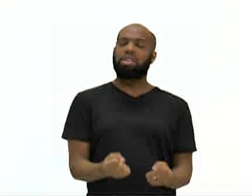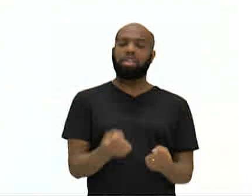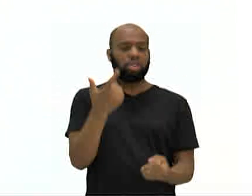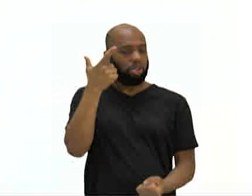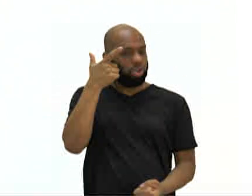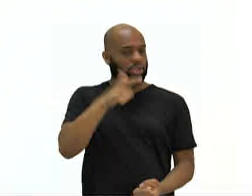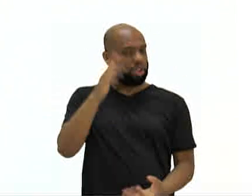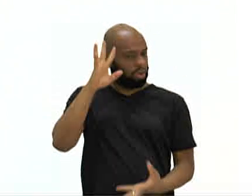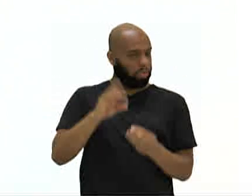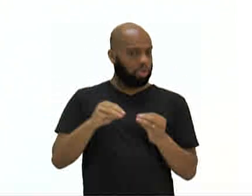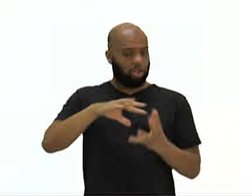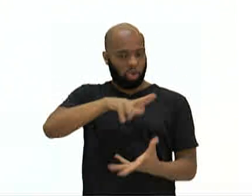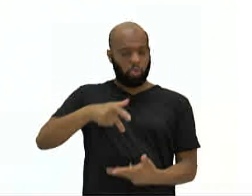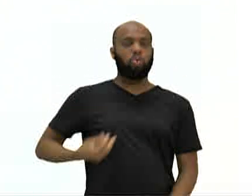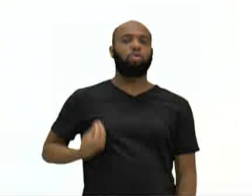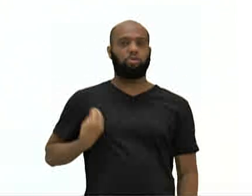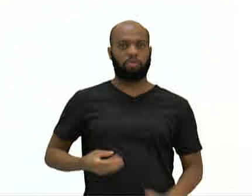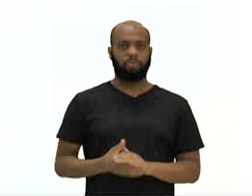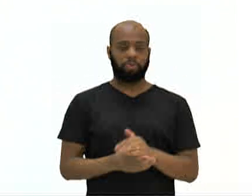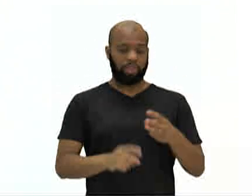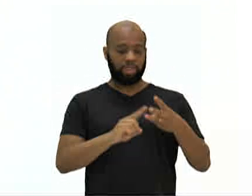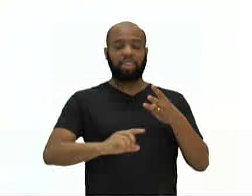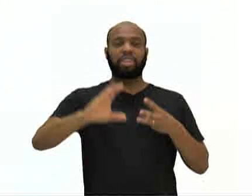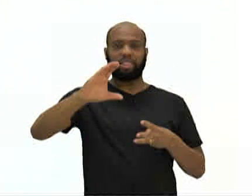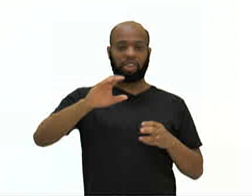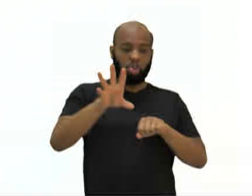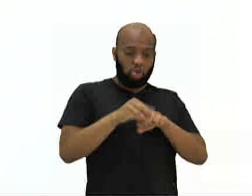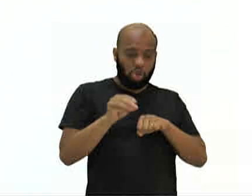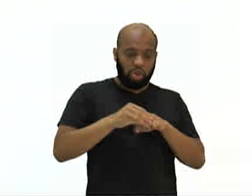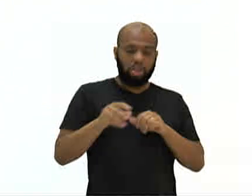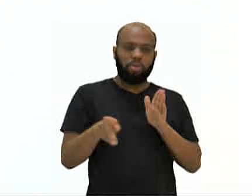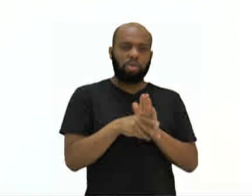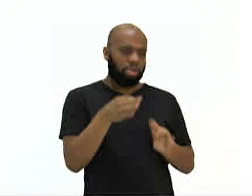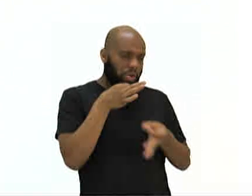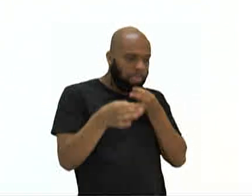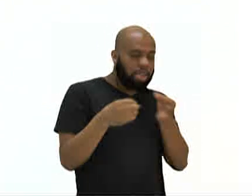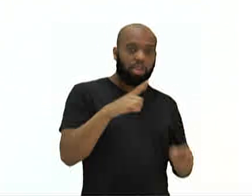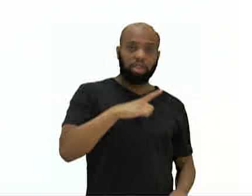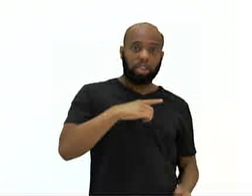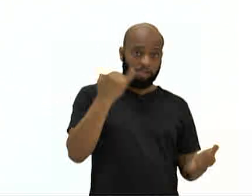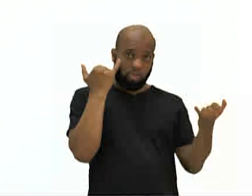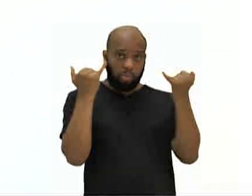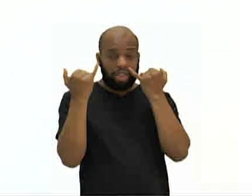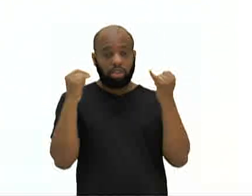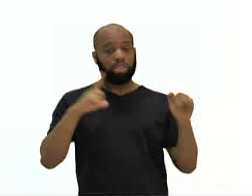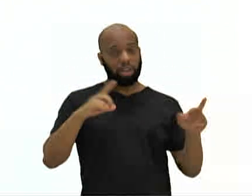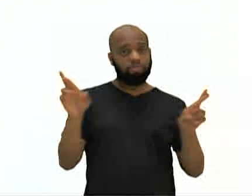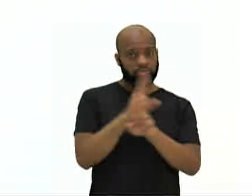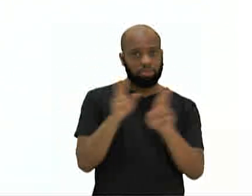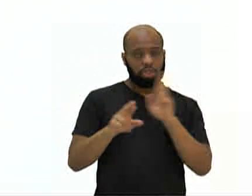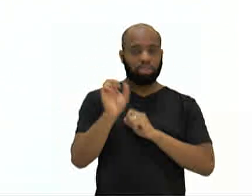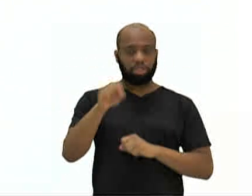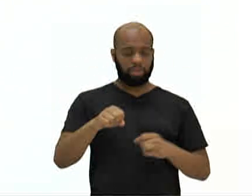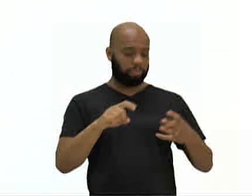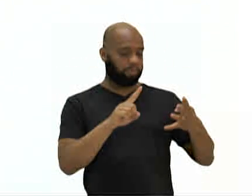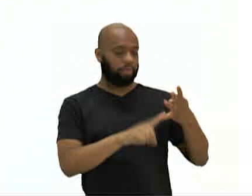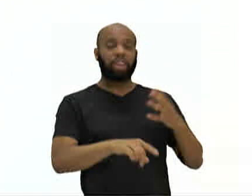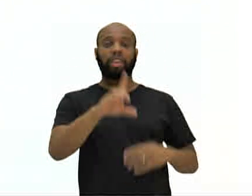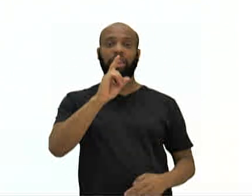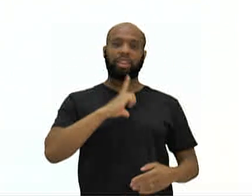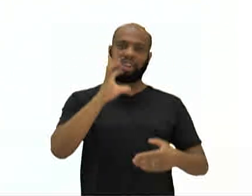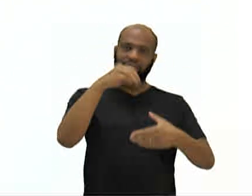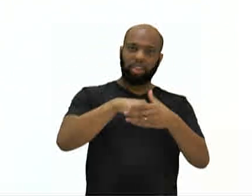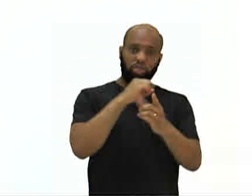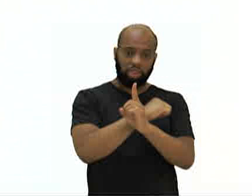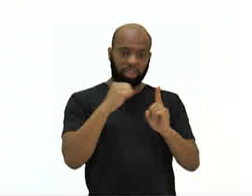mundo que vivem. Letra C. O conhecimento crítico e informação são diretamente relacionados. E letra D. Há na